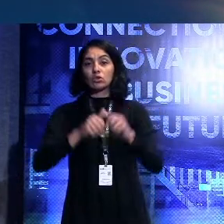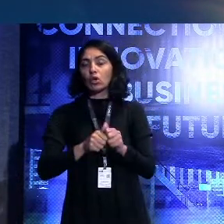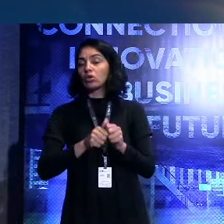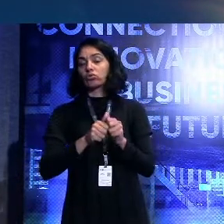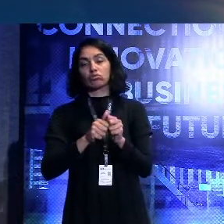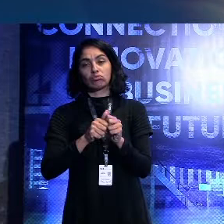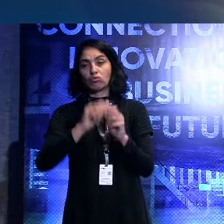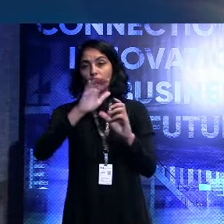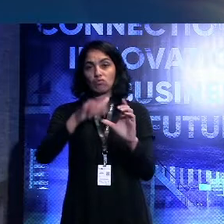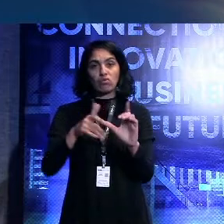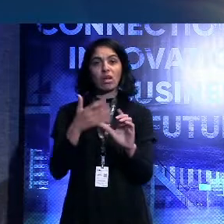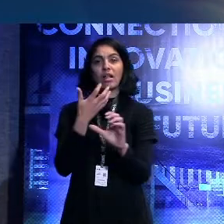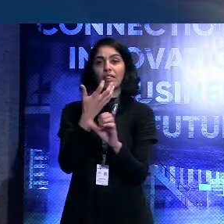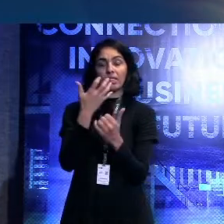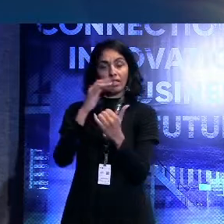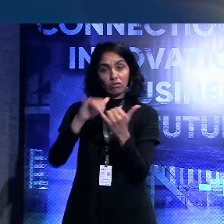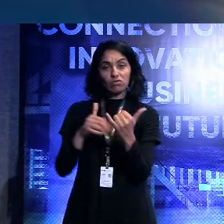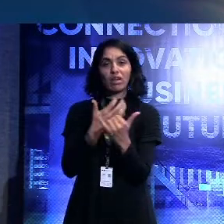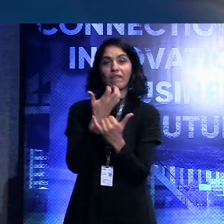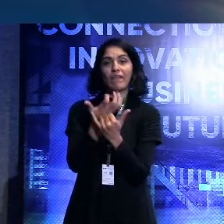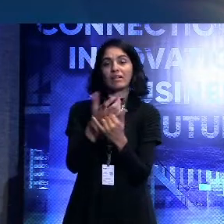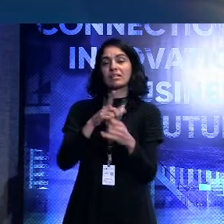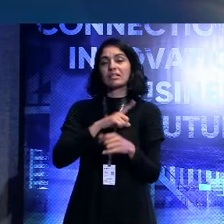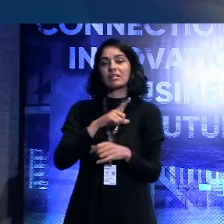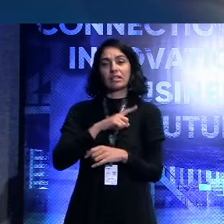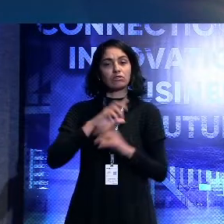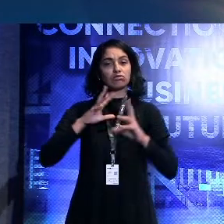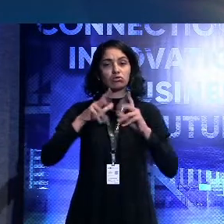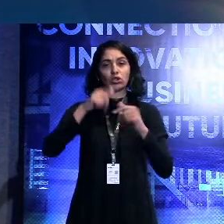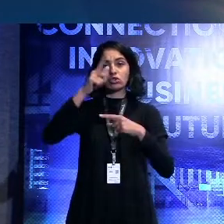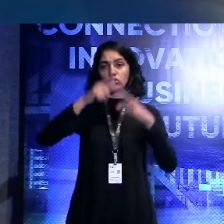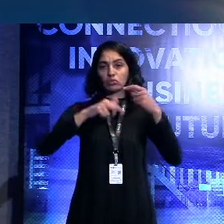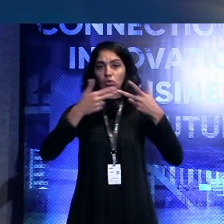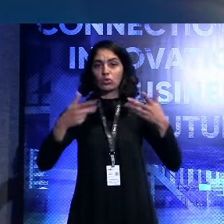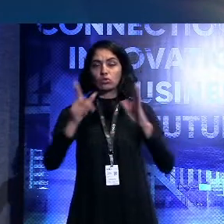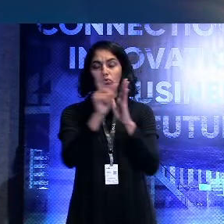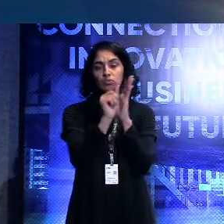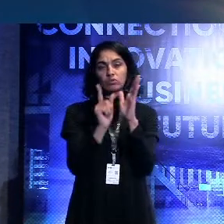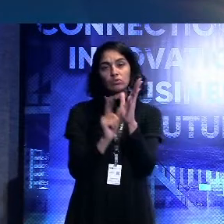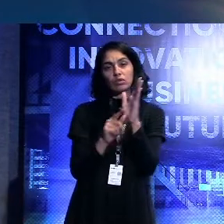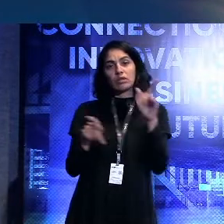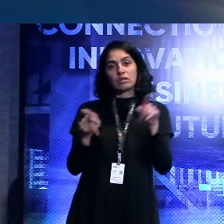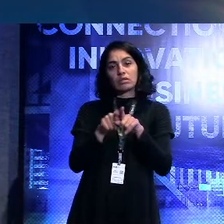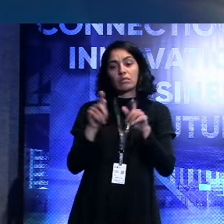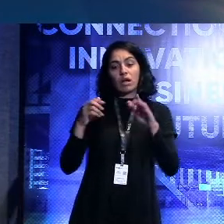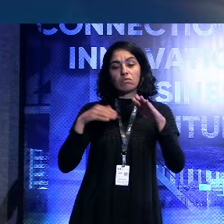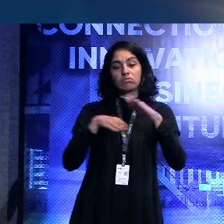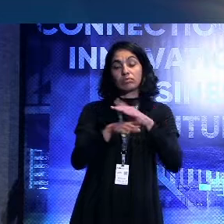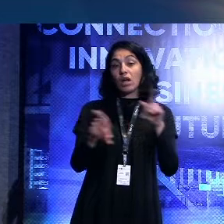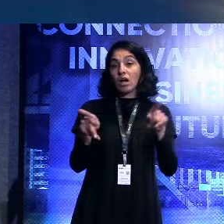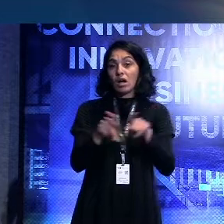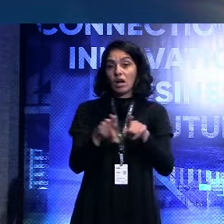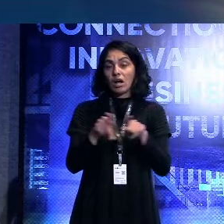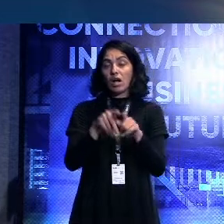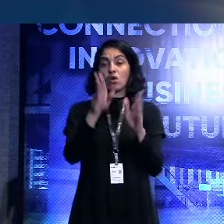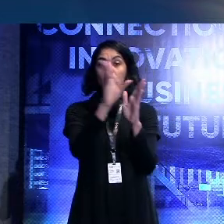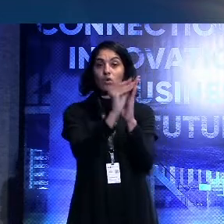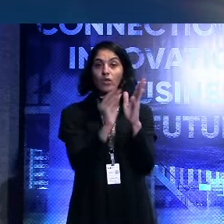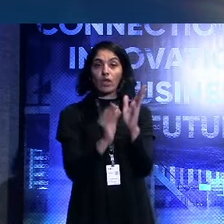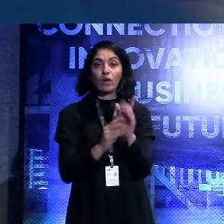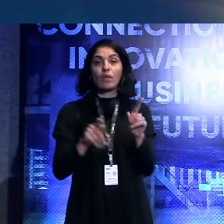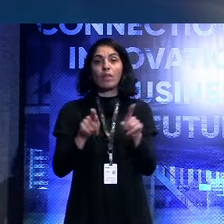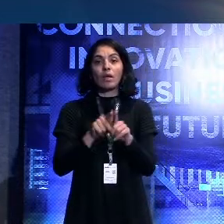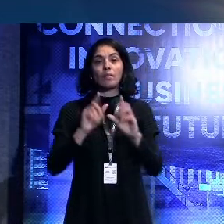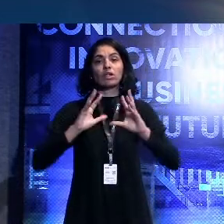na nossa empresa, na organização, com todos os produtos digitais agora internalizados, com todos também os nossos conteúdos e também todo o banco